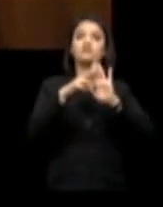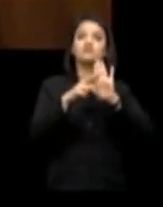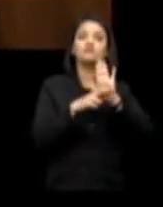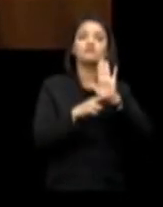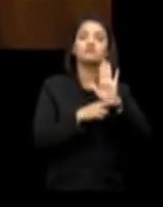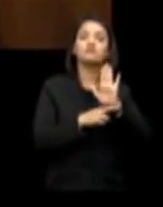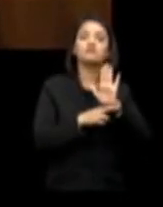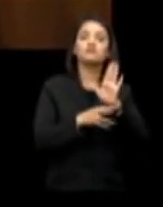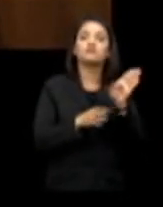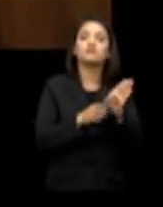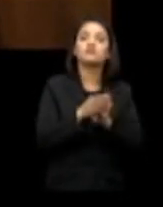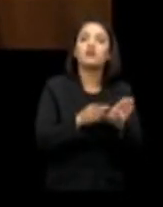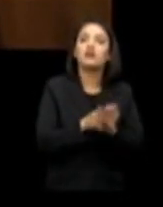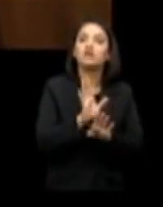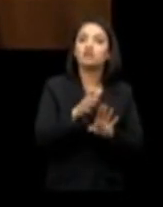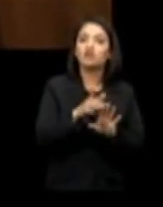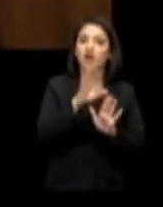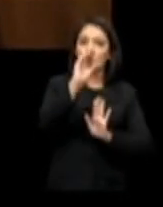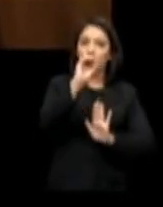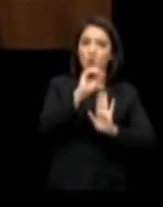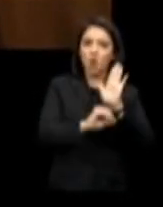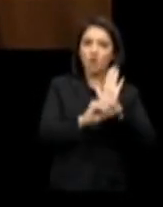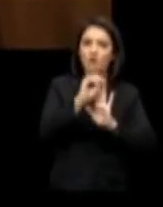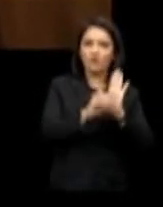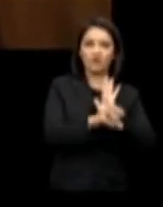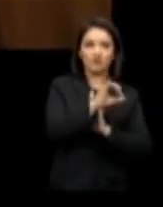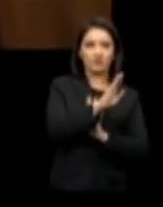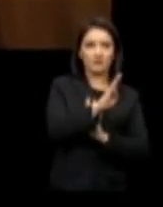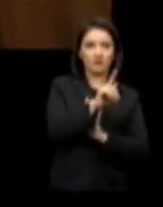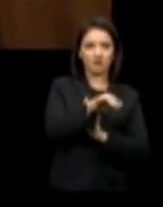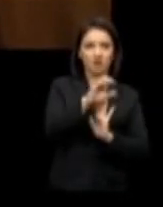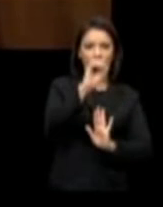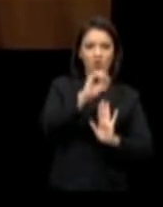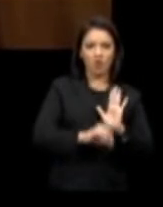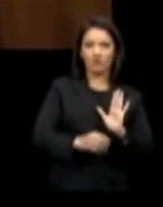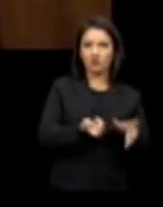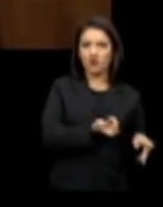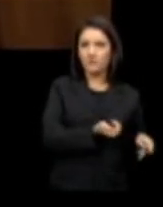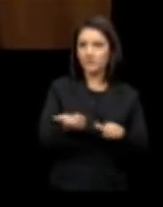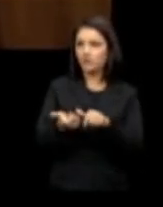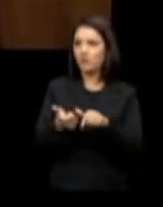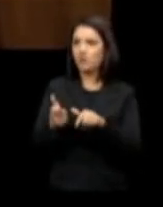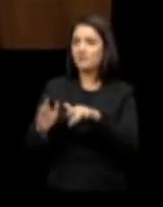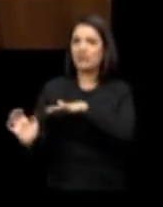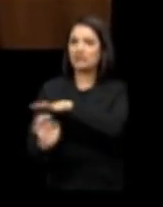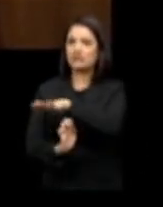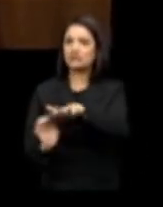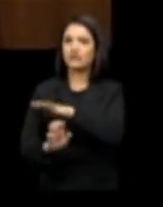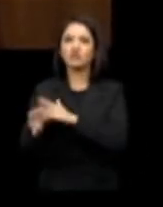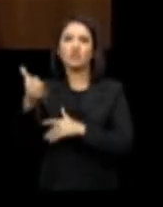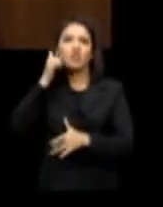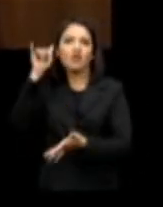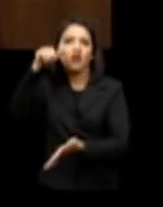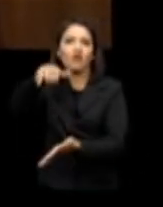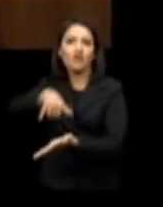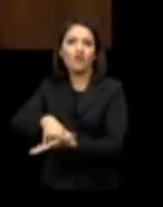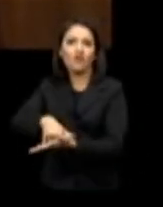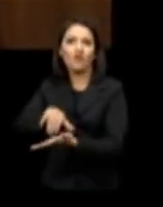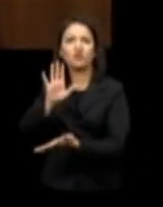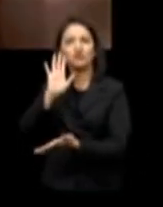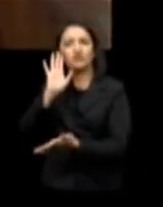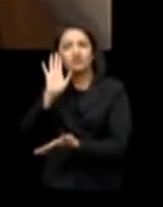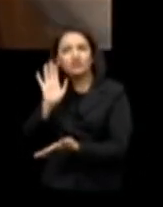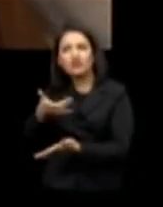fundamentado o envio de ofícios da Fundação IBGE às empresas de telefonia fixa comutada ao móvel